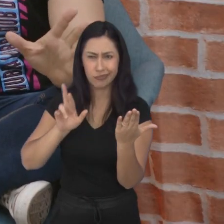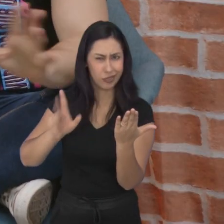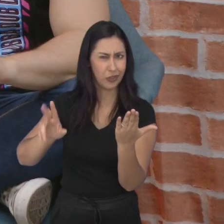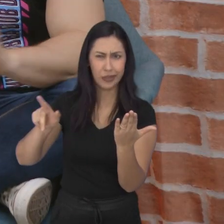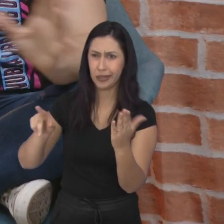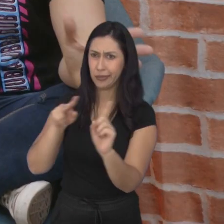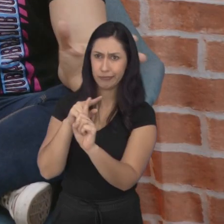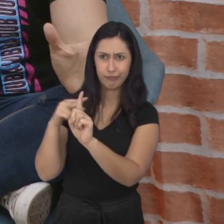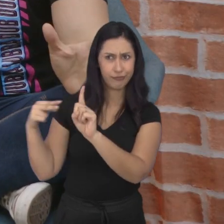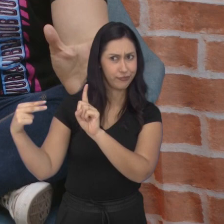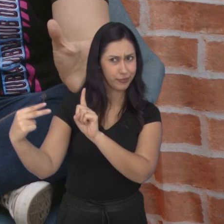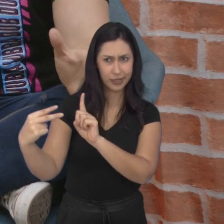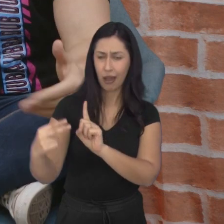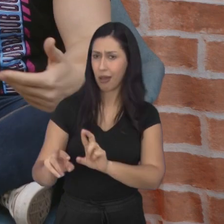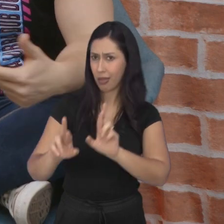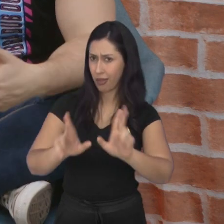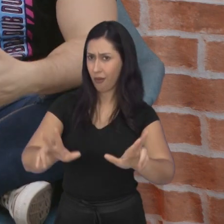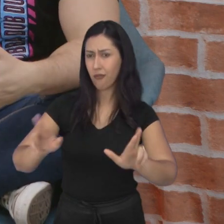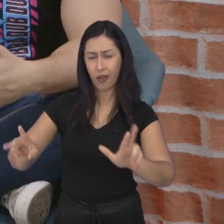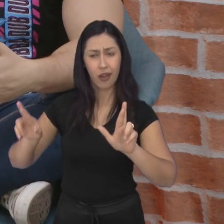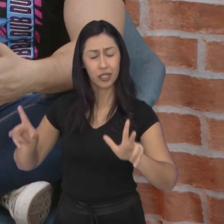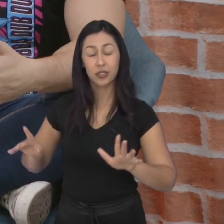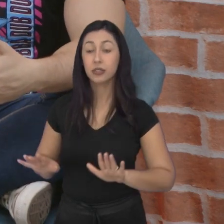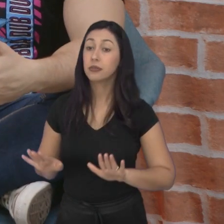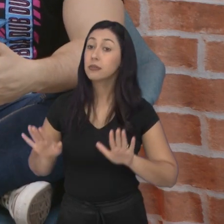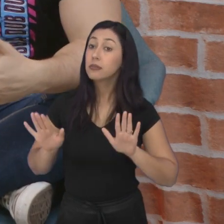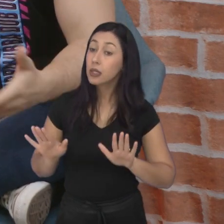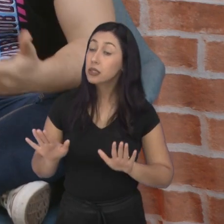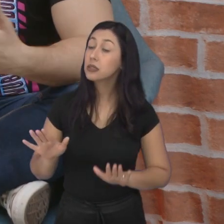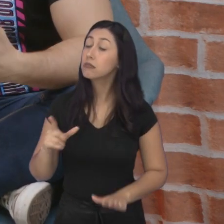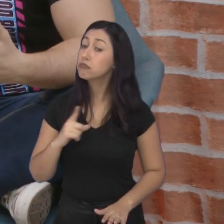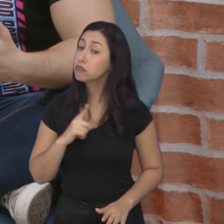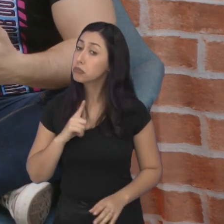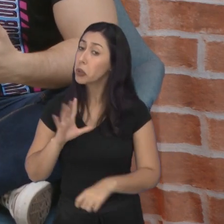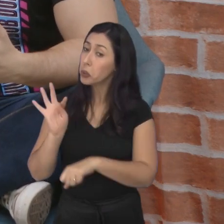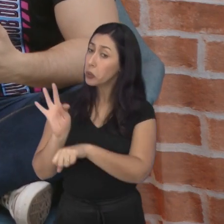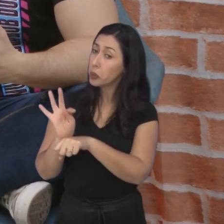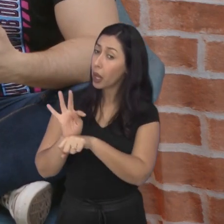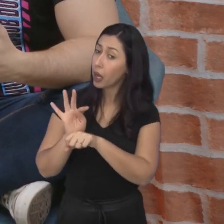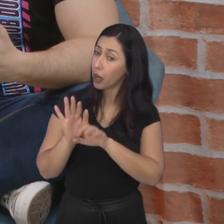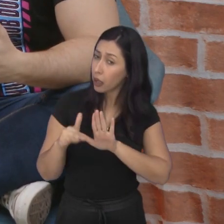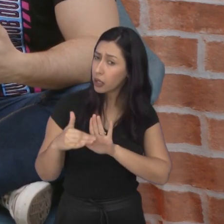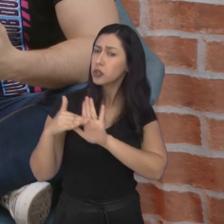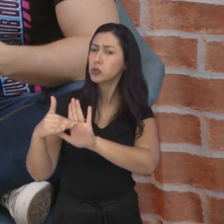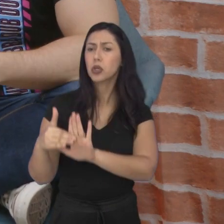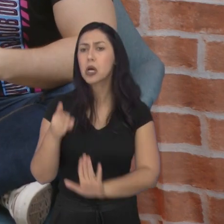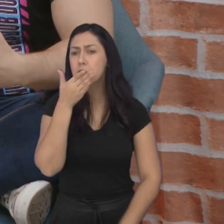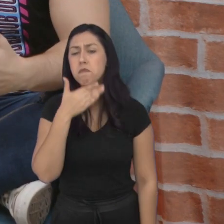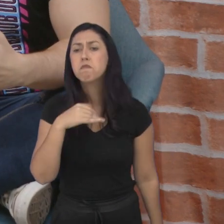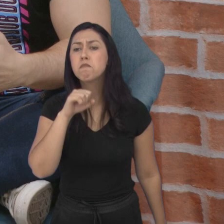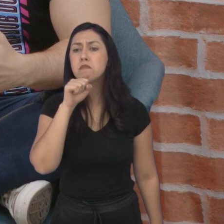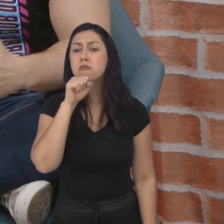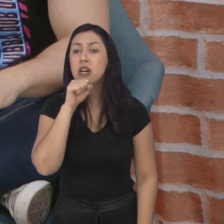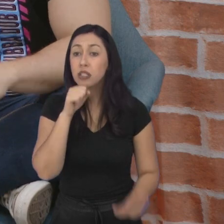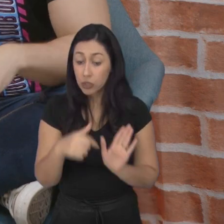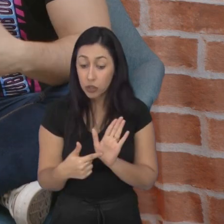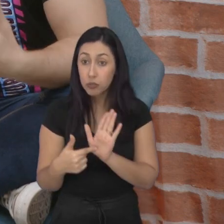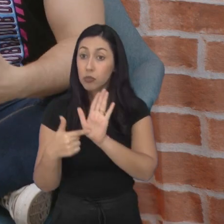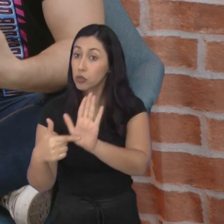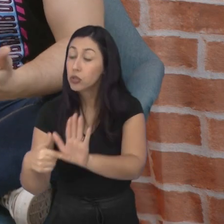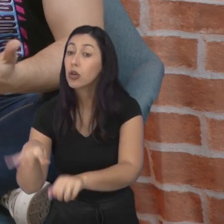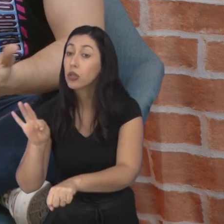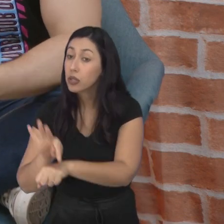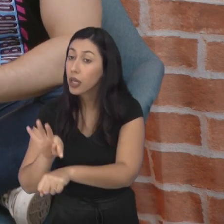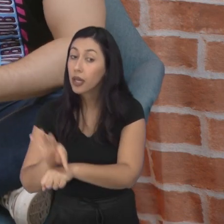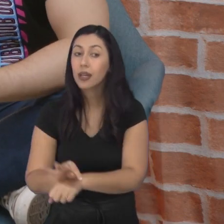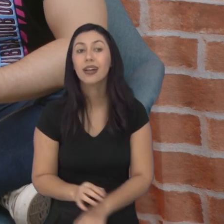porque beleza é uma coisa extremamente subjetiva. Perfeito. Mas existem técnicas que colaboram com o trabalho do artista. Teu pai foi esse cara que, tipo, pelo menos te apresentou,